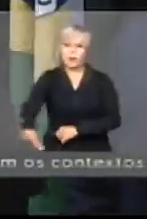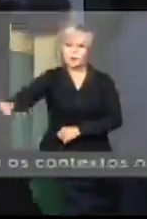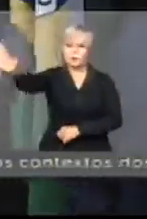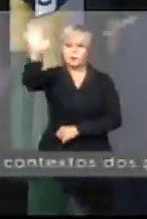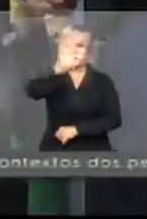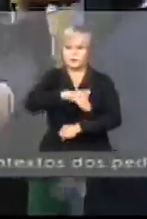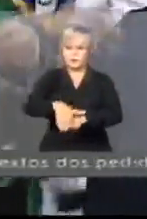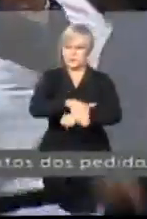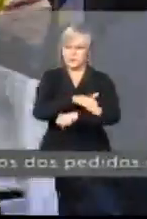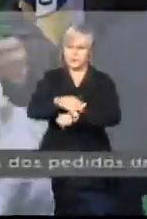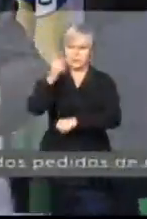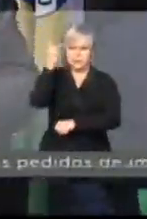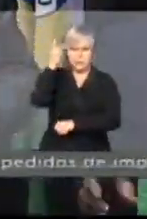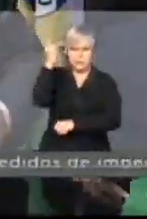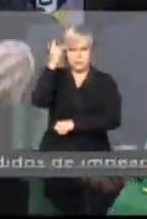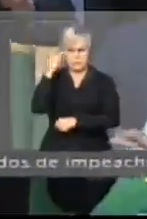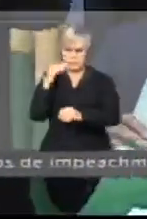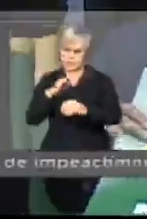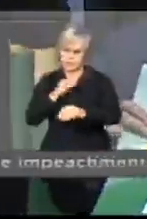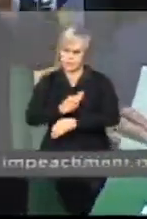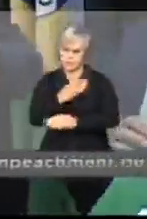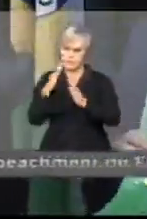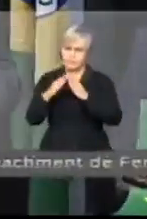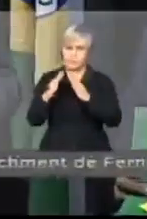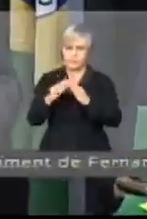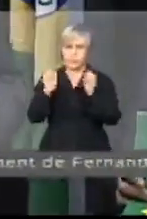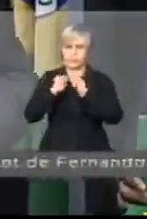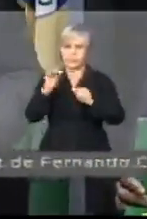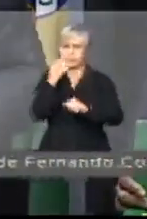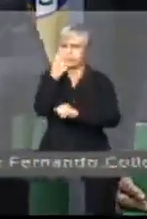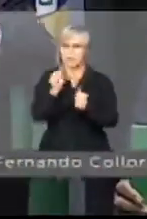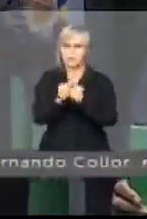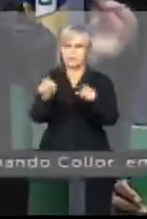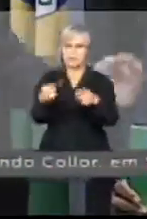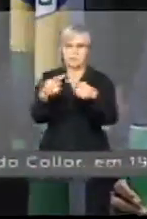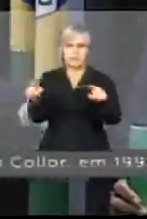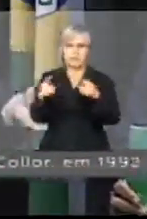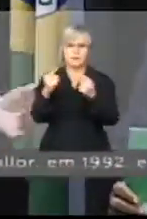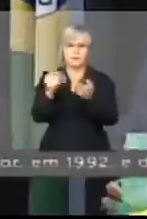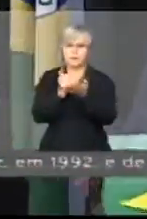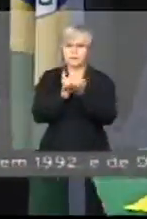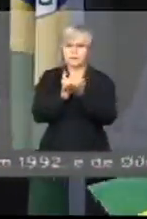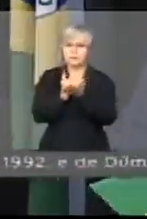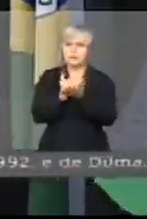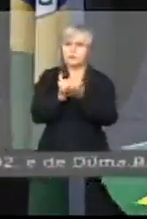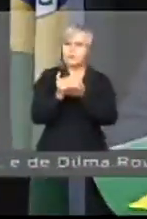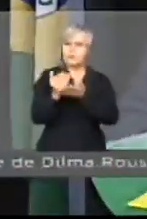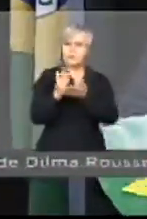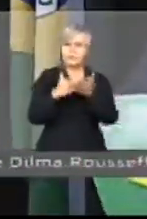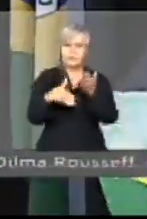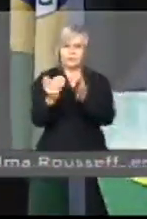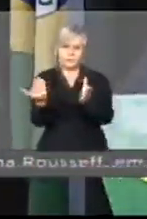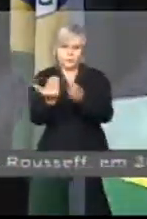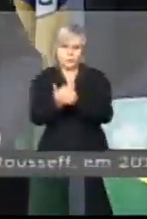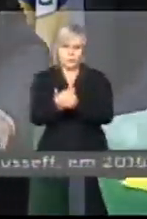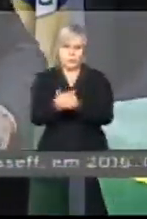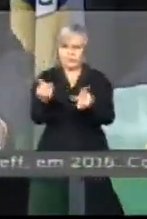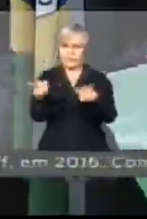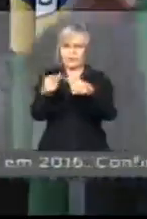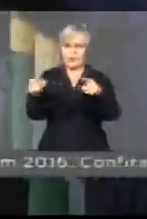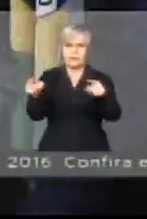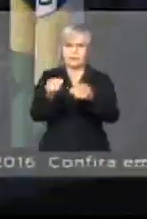da Avenida Paulista, que estão em casa, pudessem cantar aquela musiquinha que começou todo o processo. Aquela assim,